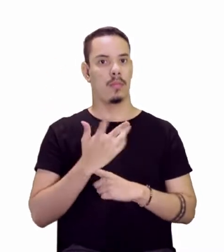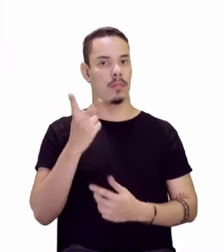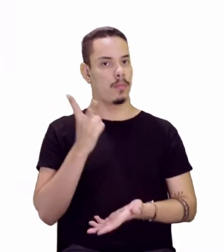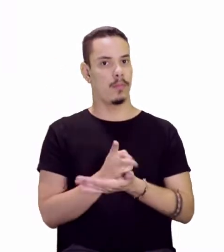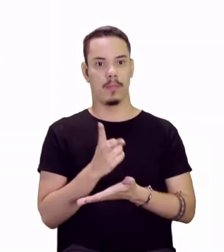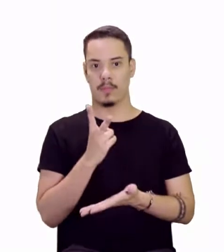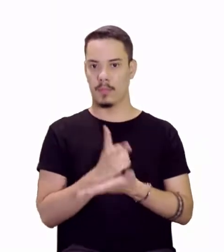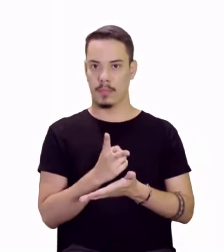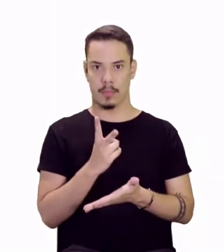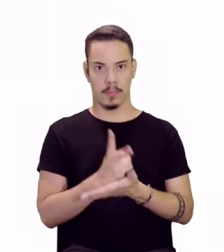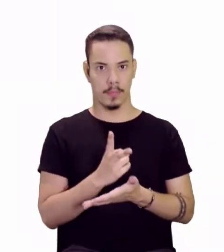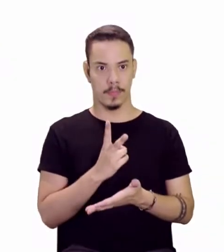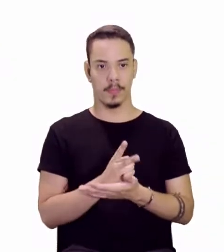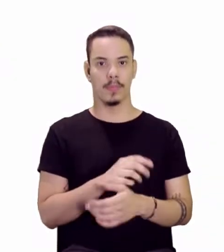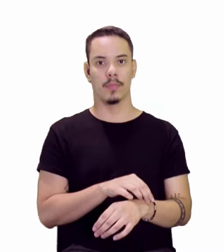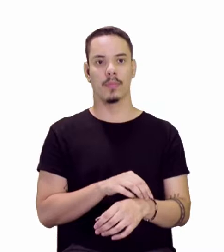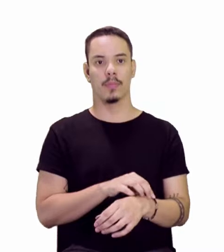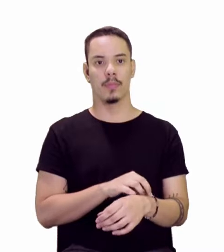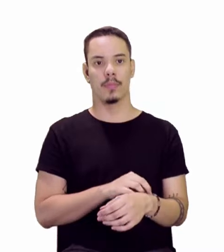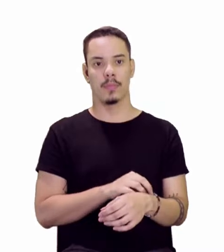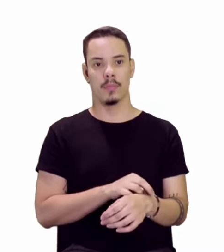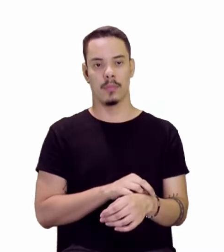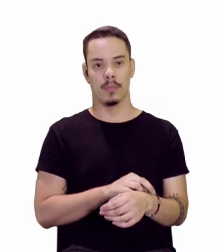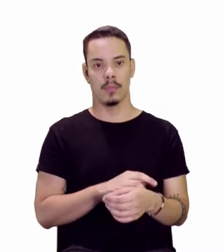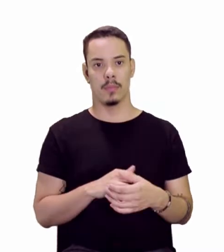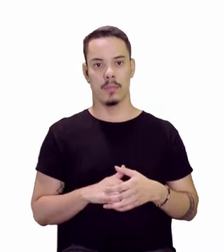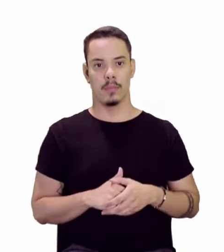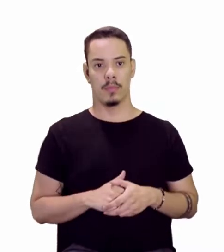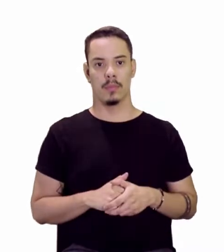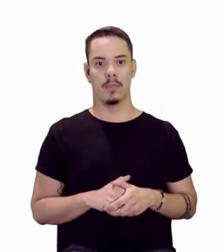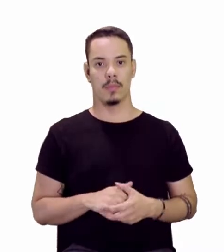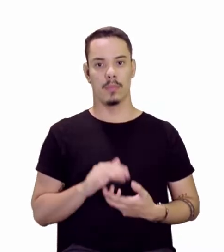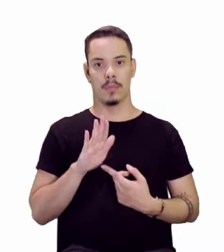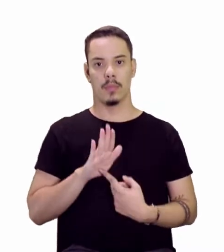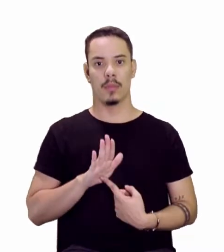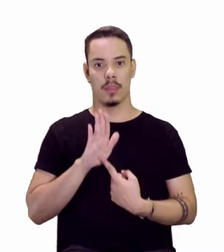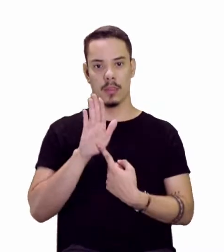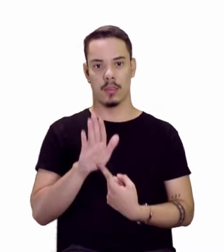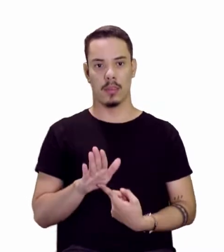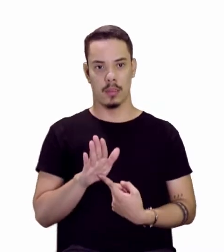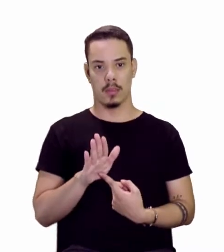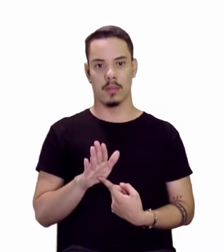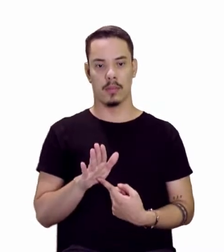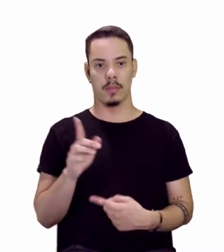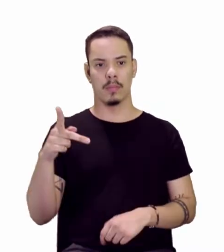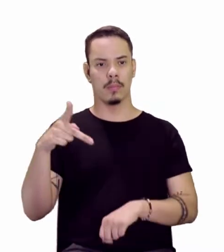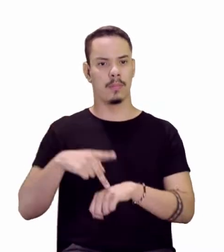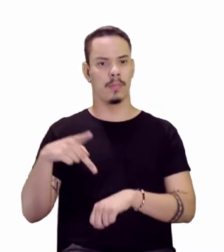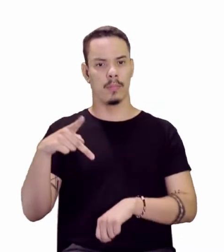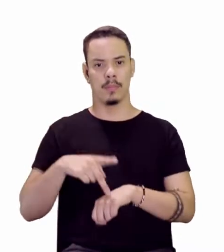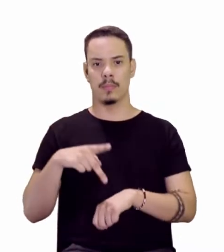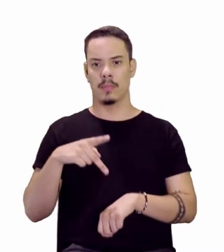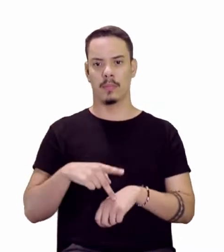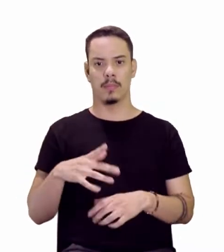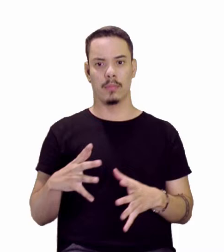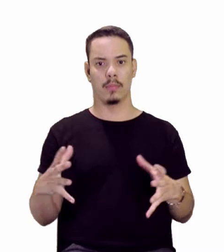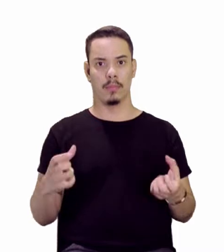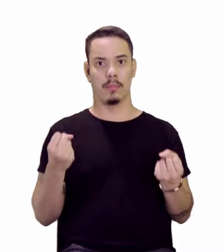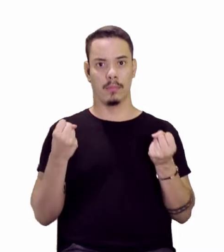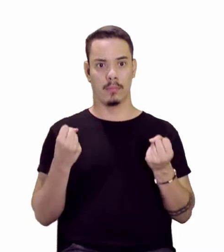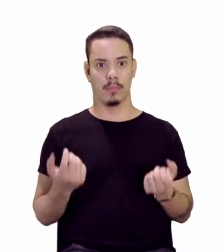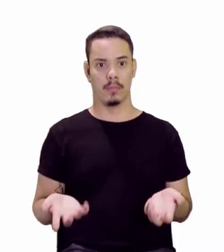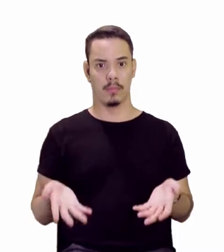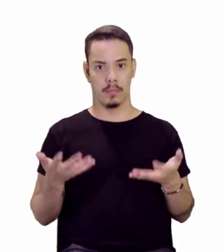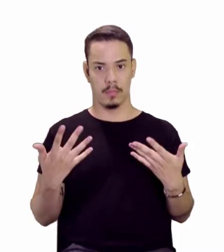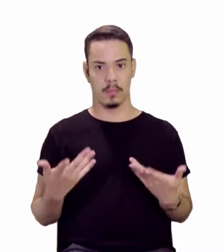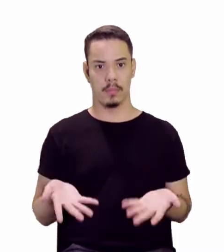volta. Exatamente. Né? Olha lá, ó. Tá mostrando uma pedra tão grande, tão leve, mas quando ela sai